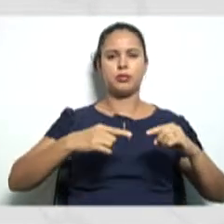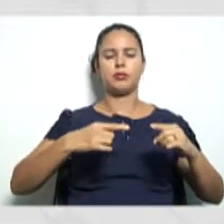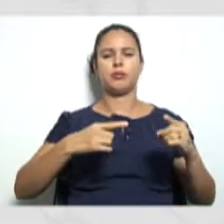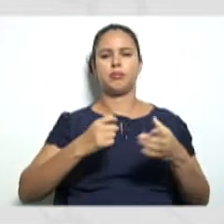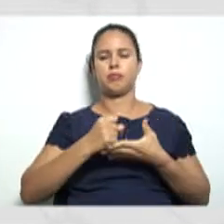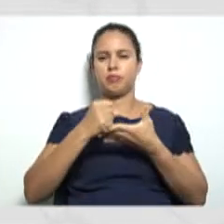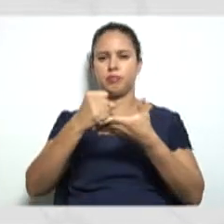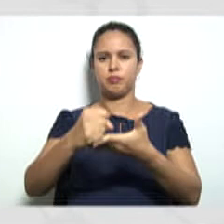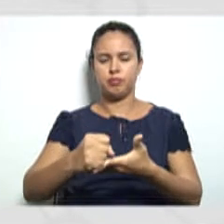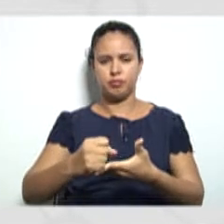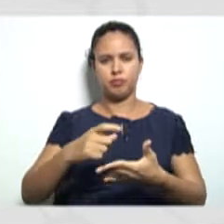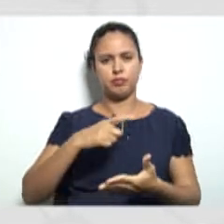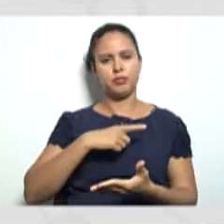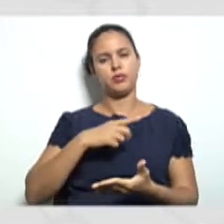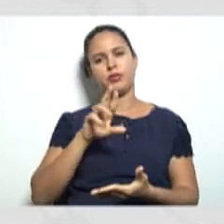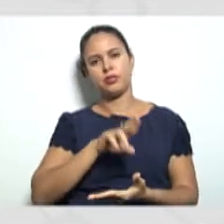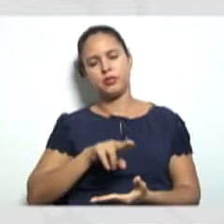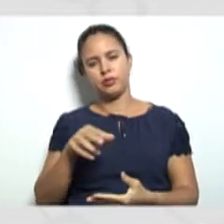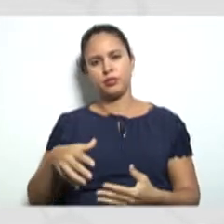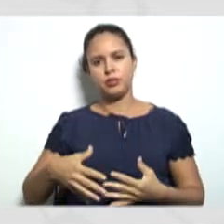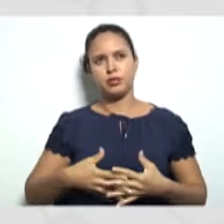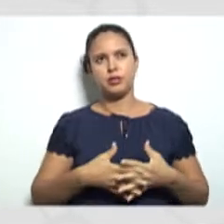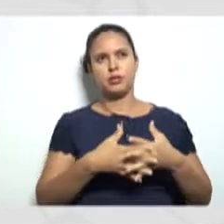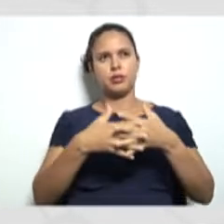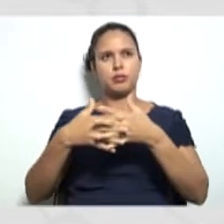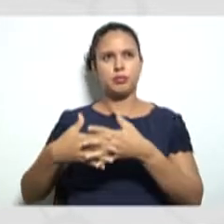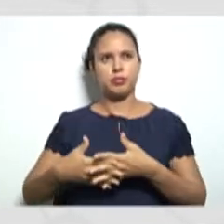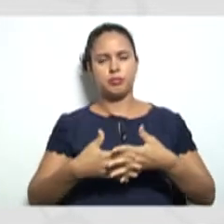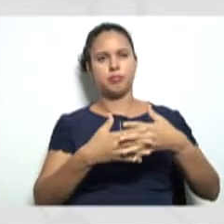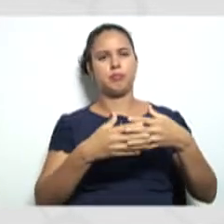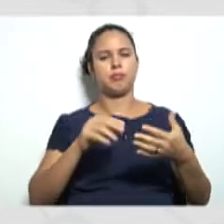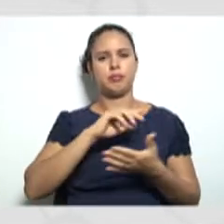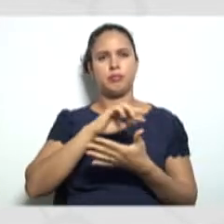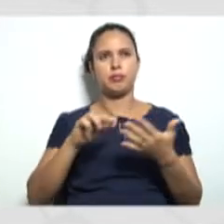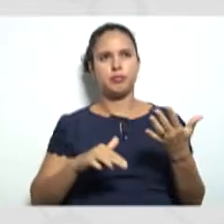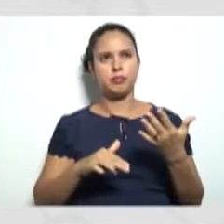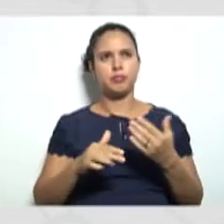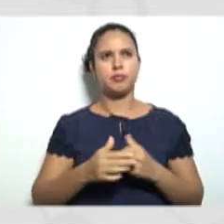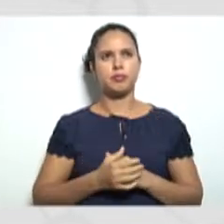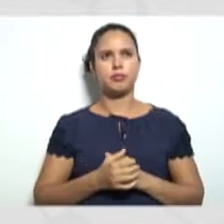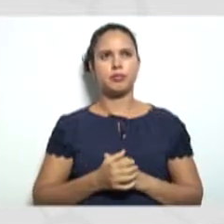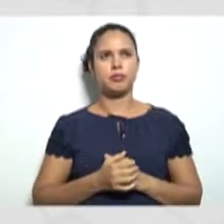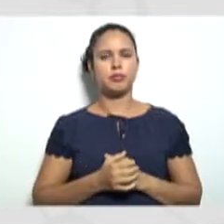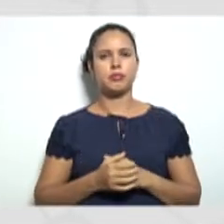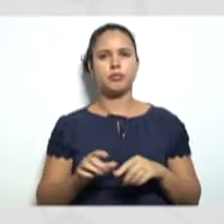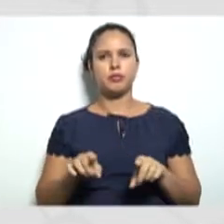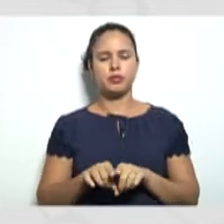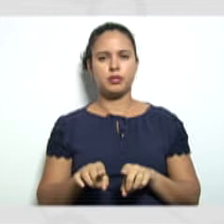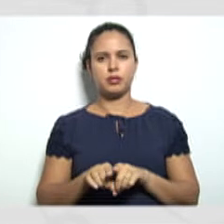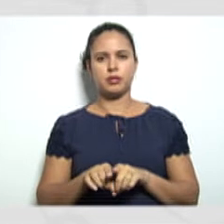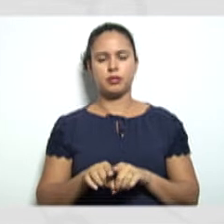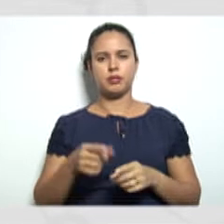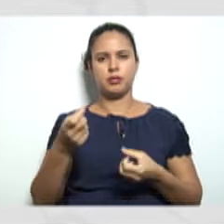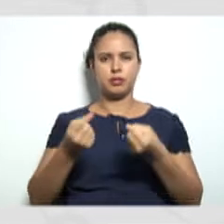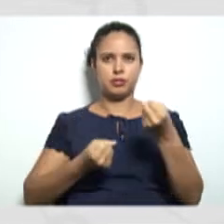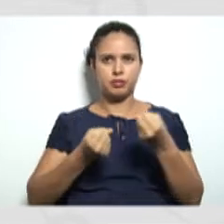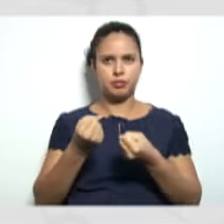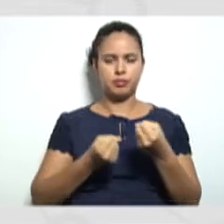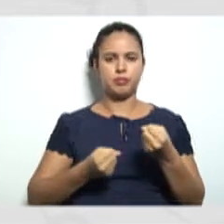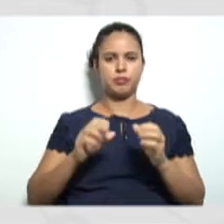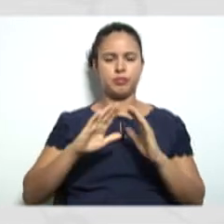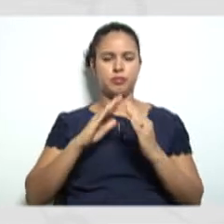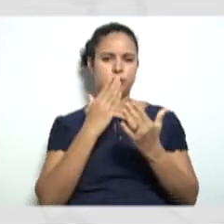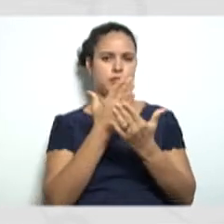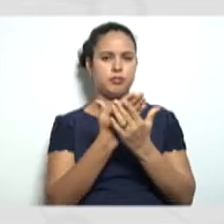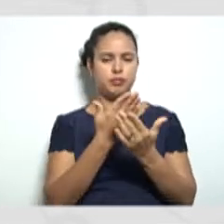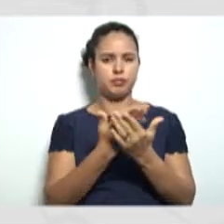furgões e outros tipos de meios de transportes. Vamos ter também o transporte escolar, que também pode ser realizado